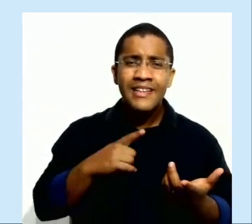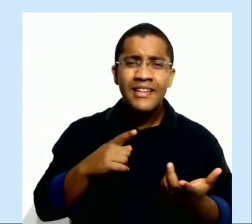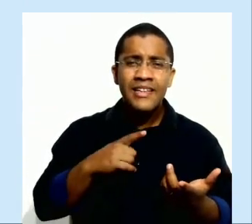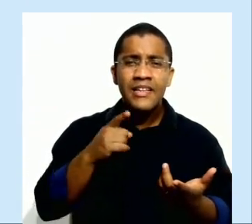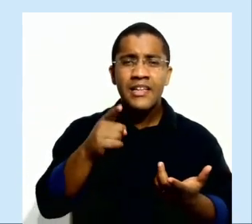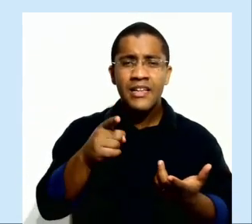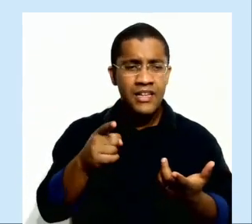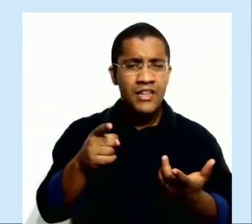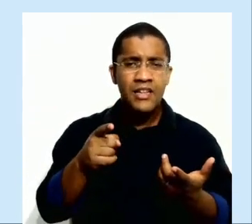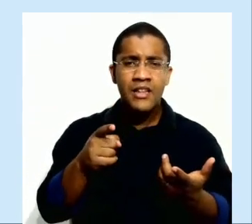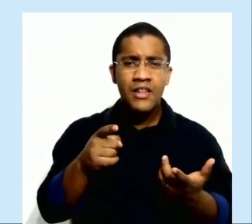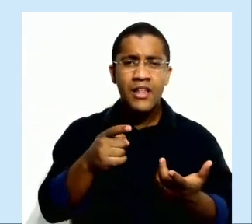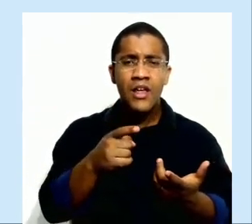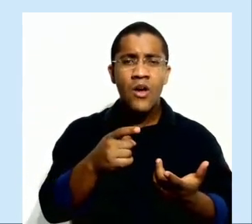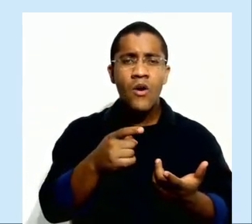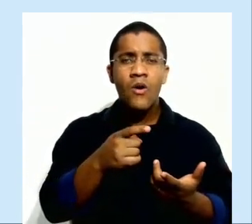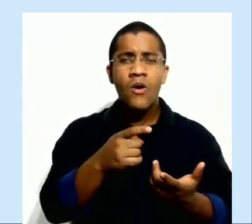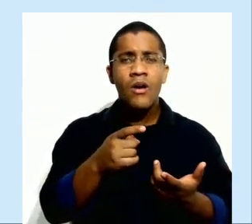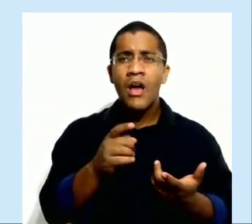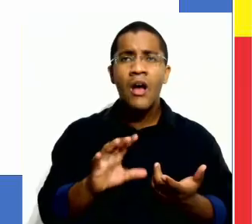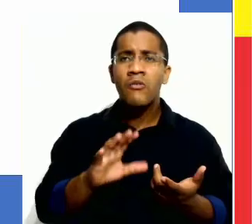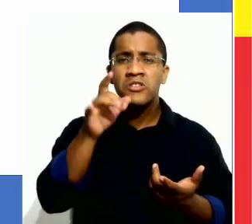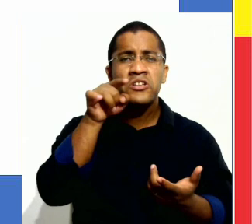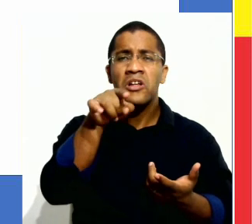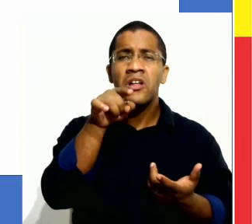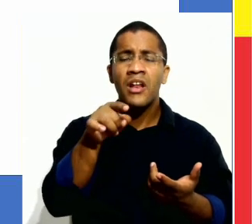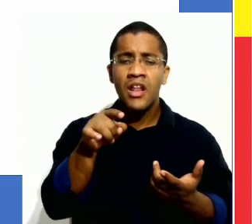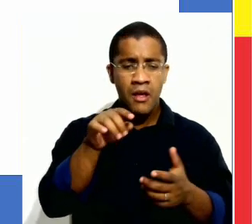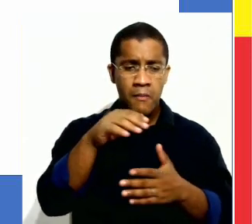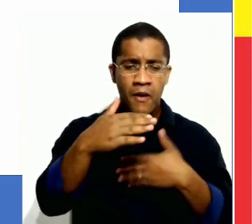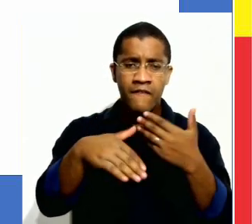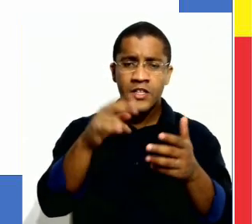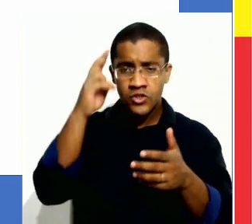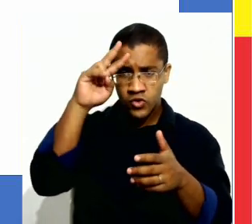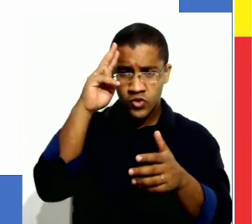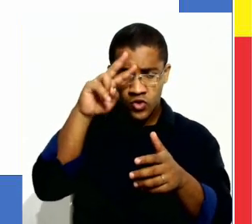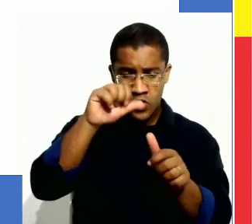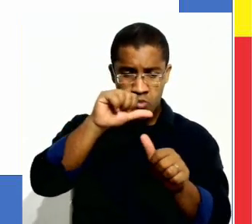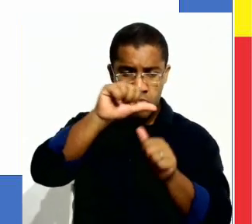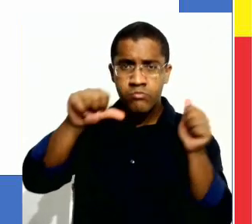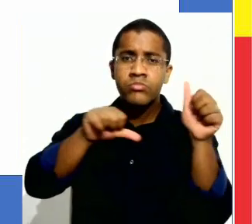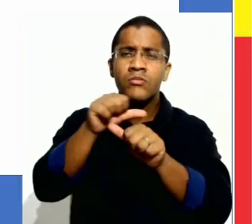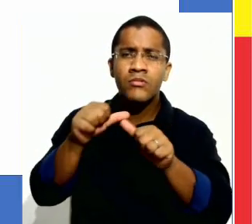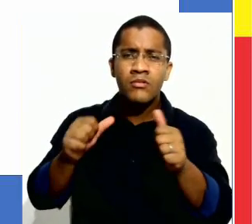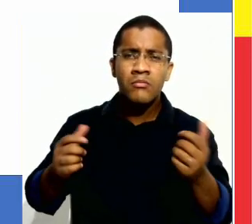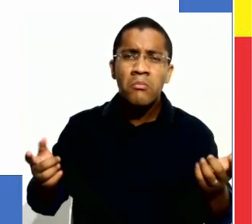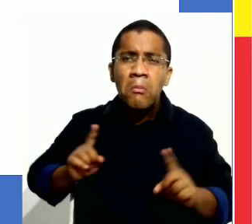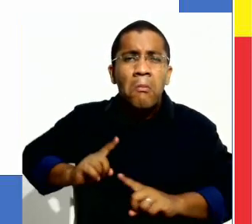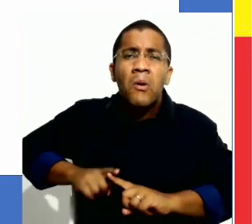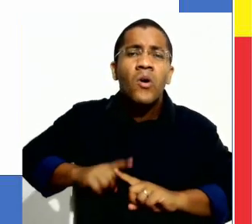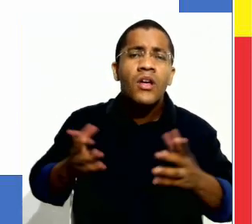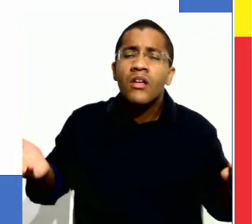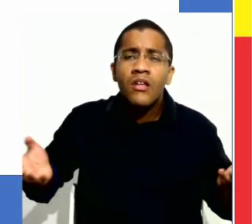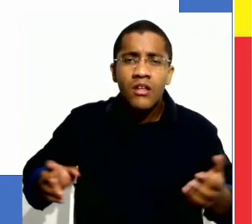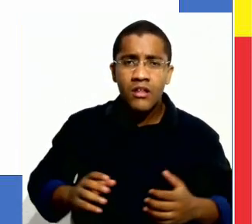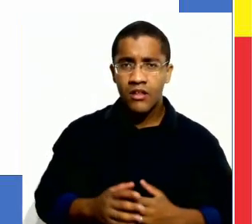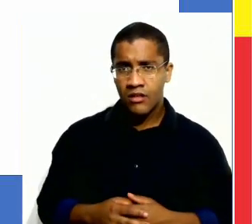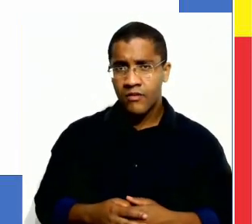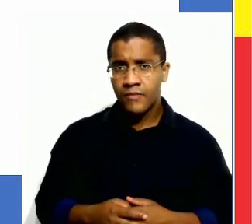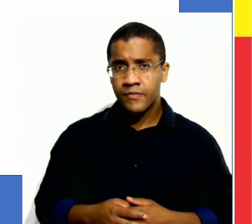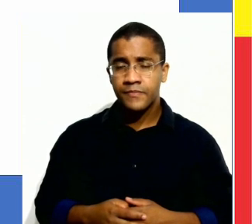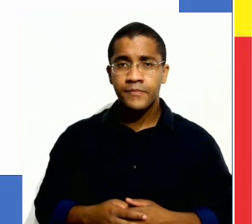aconteceu com este império que mudaria? o curso da história.